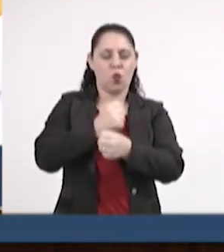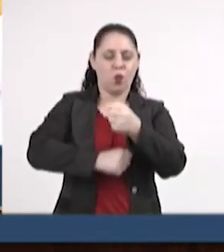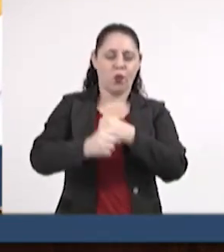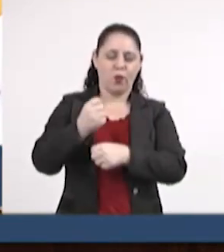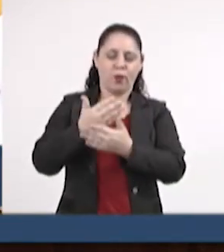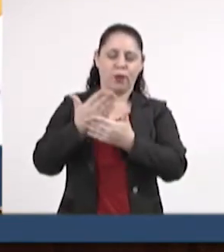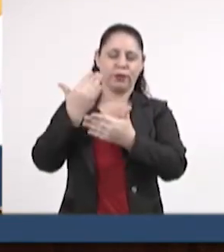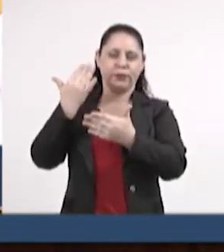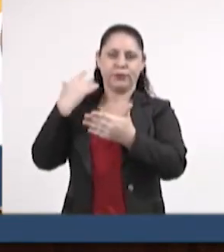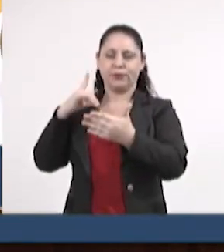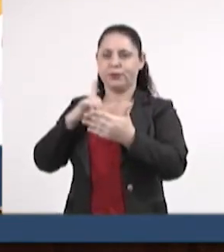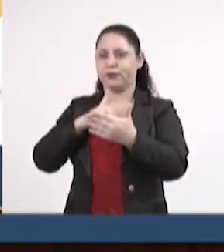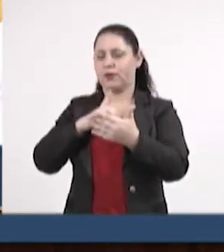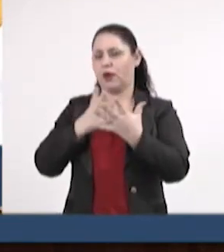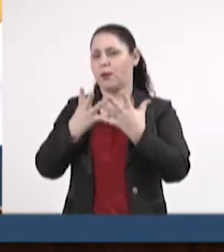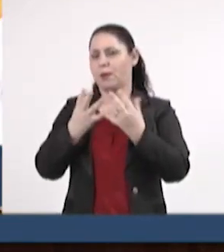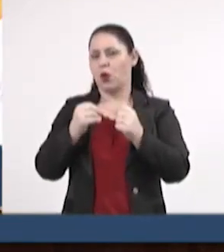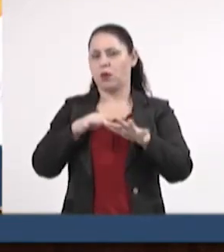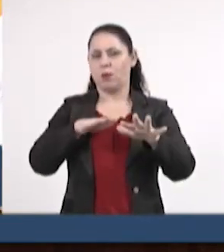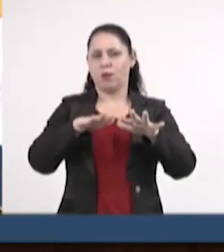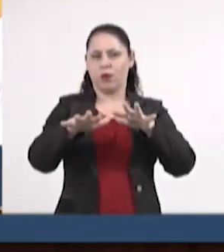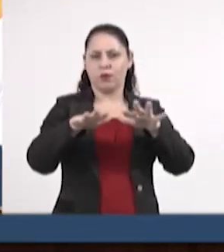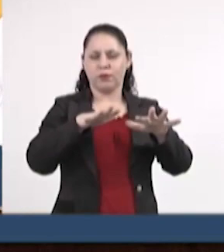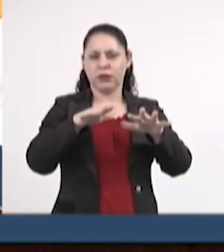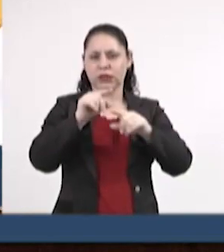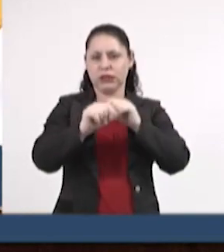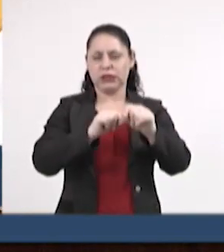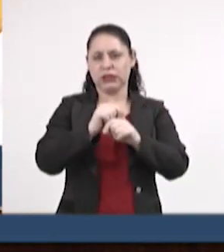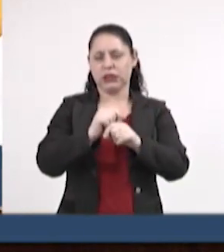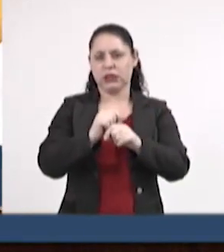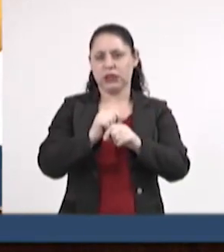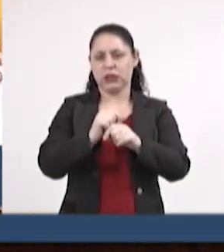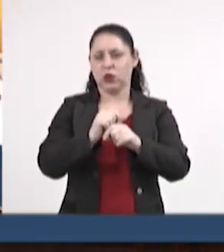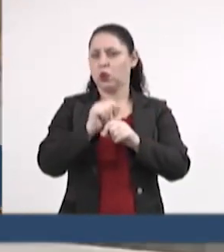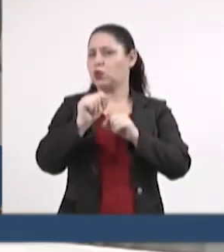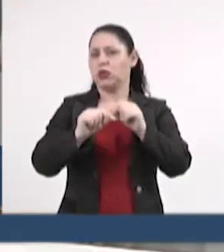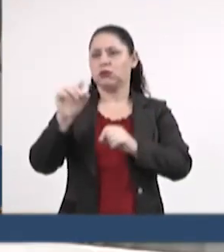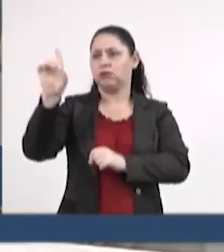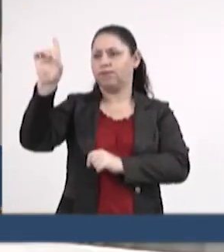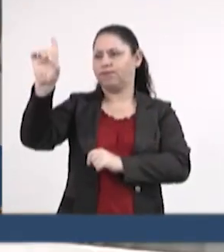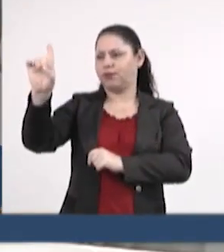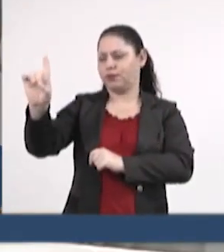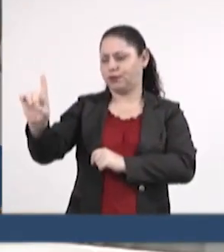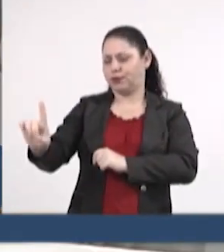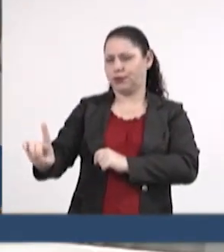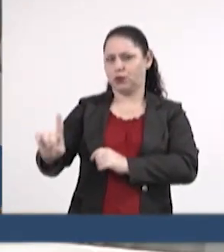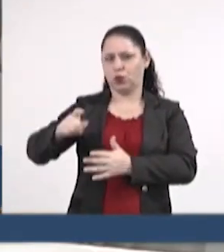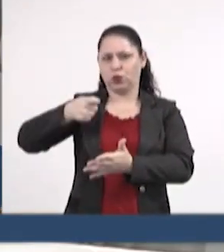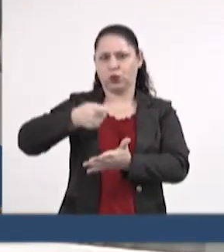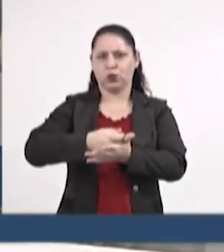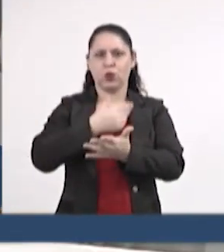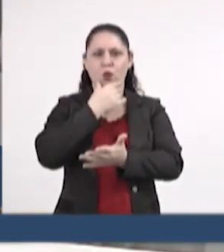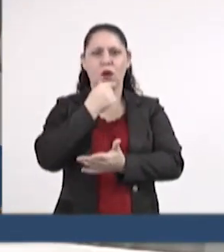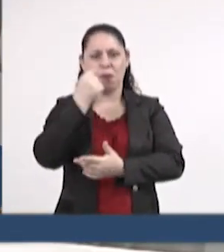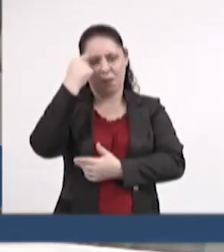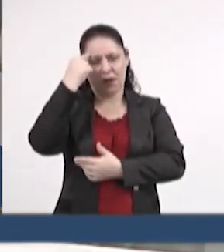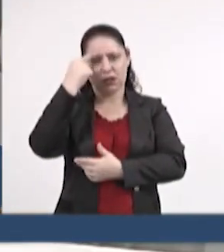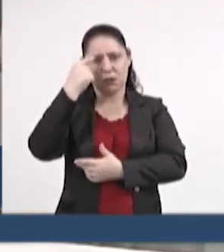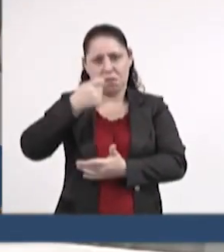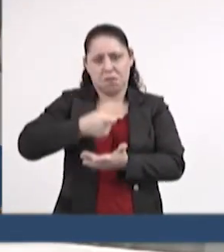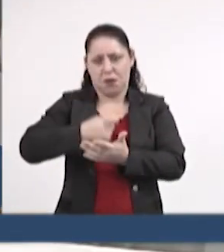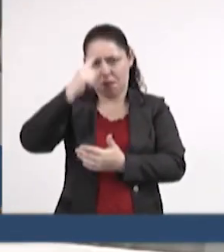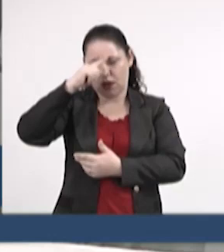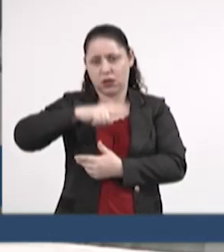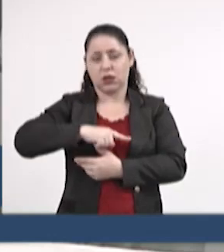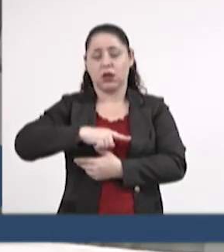anos, nós tivemos muitos movimentos de extrema-direita, ultraconservadores, que ainda